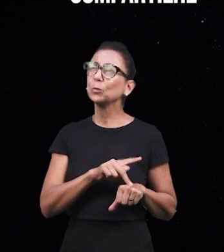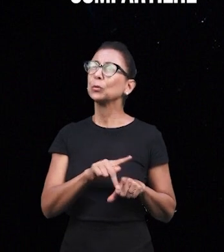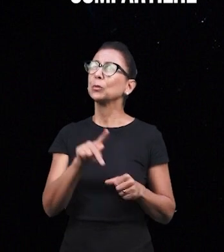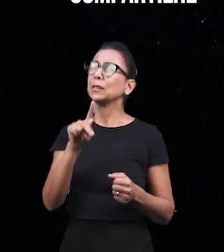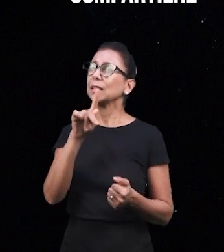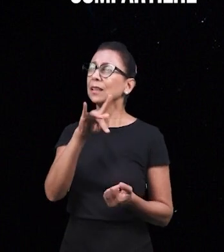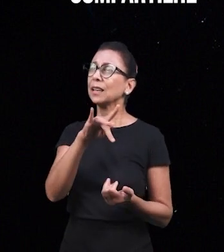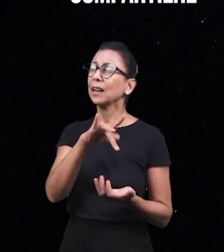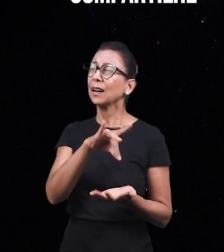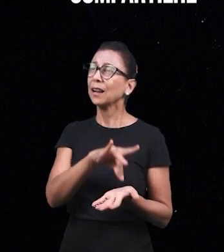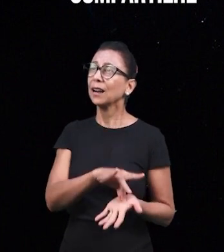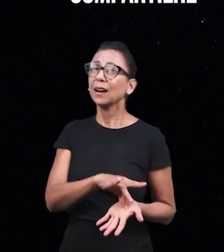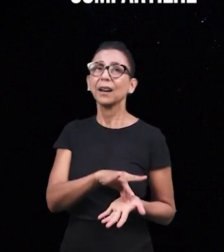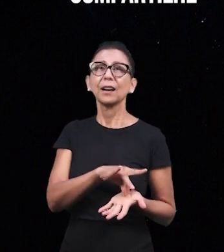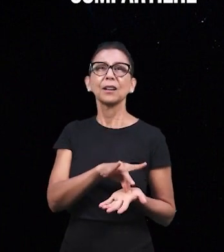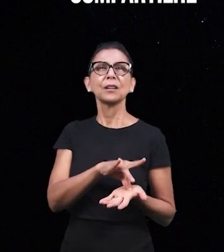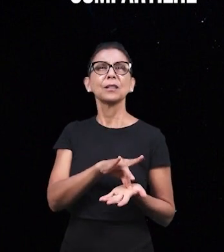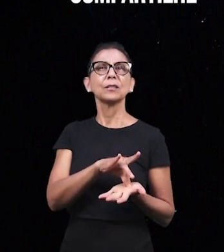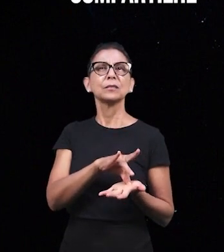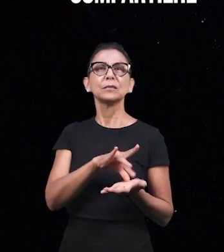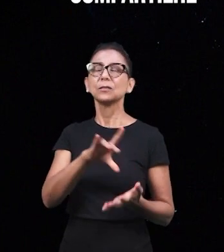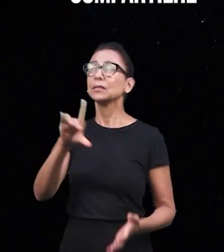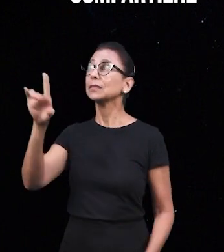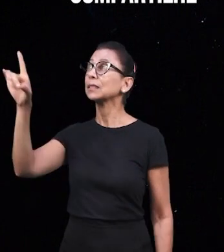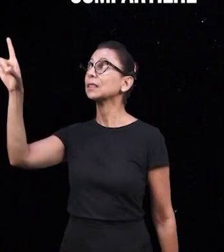do amor de